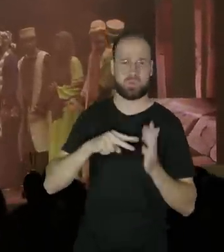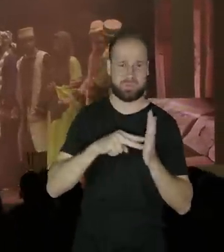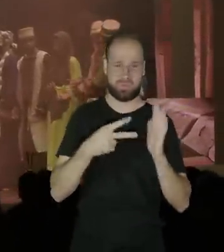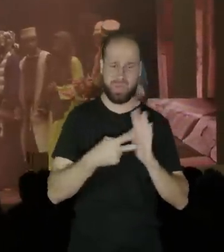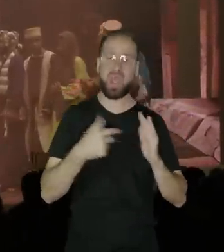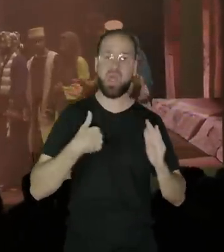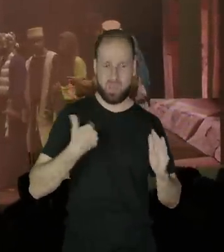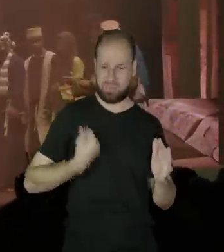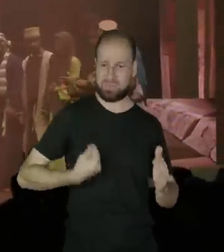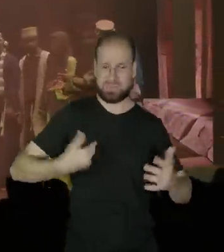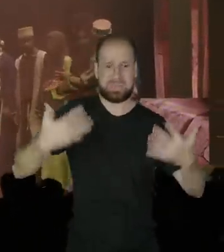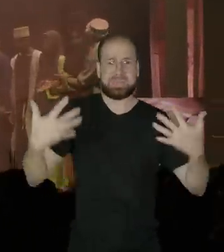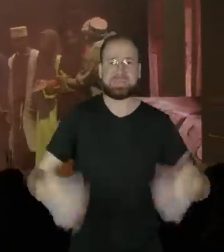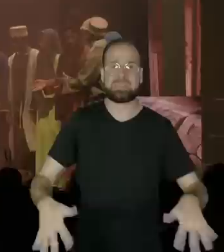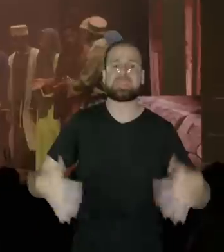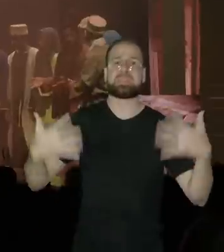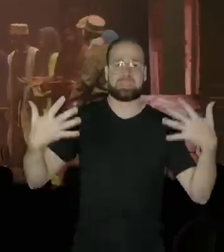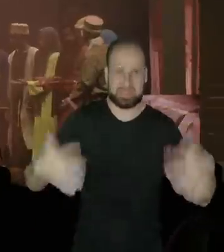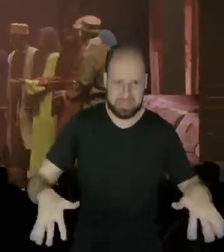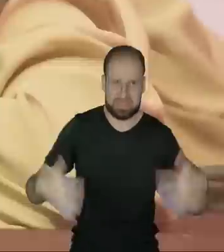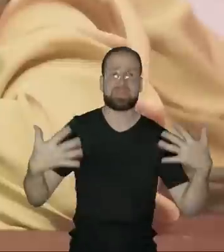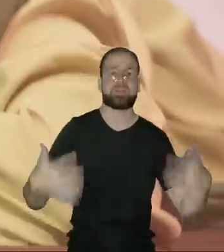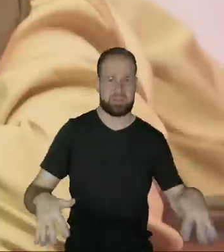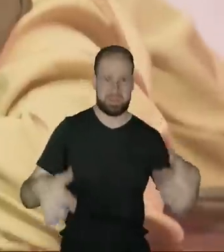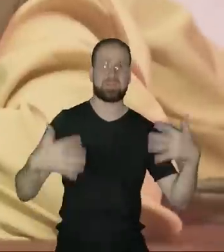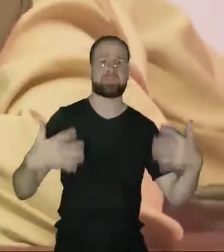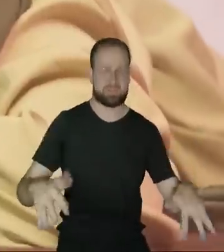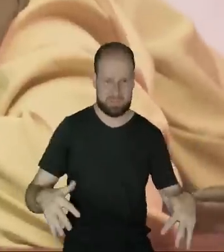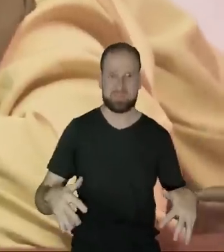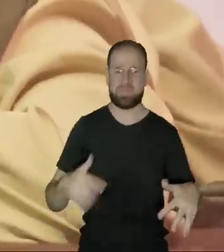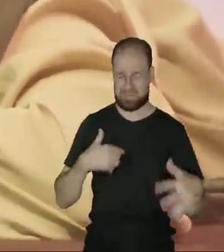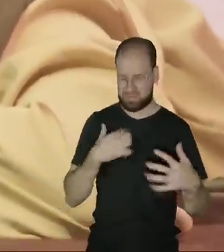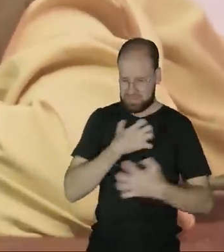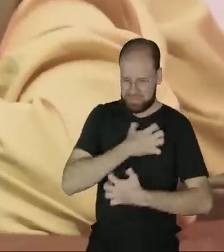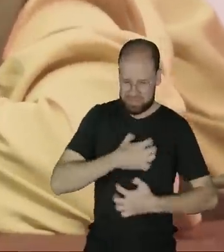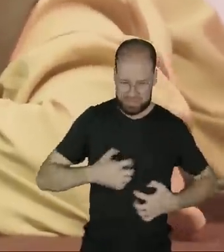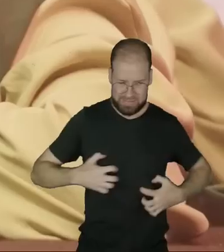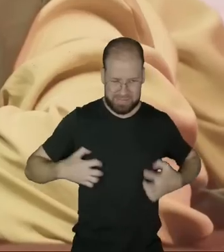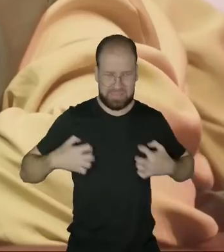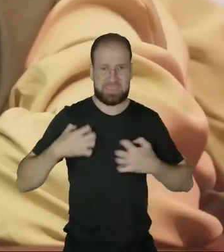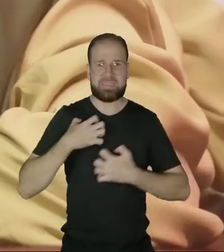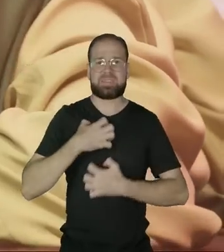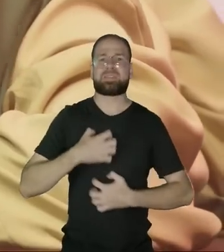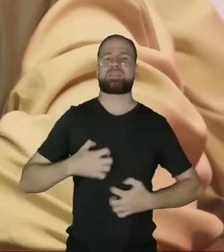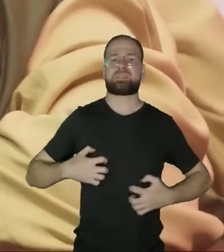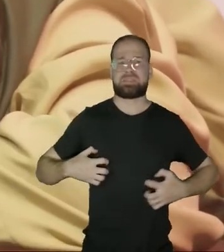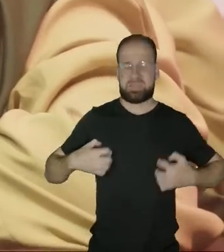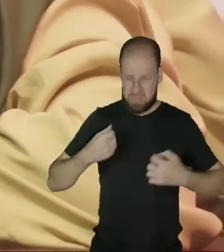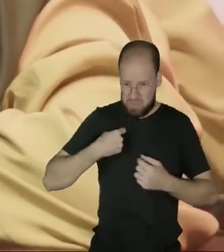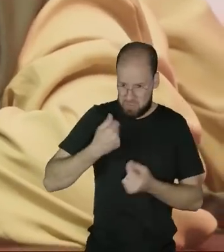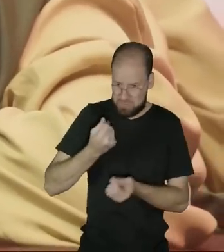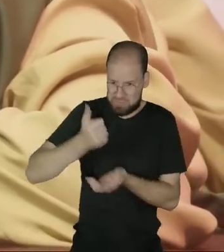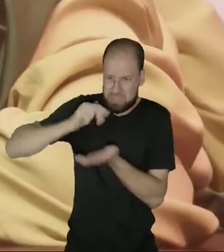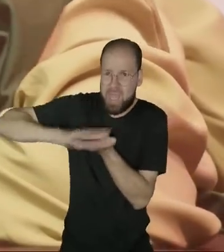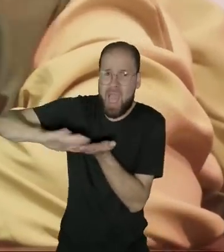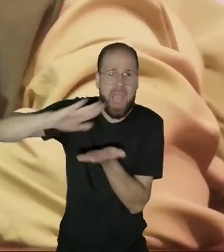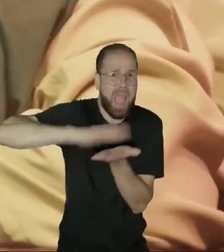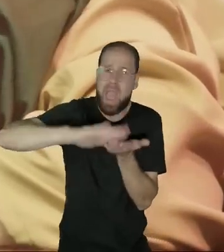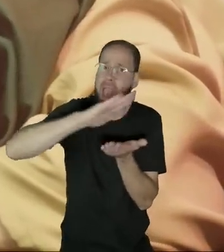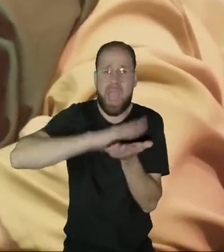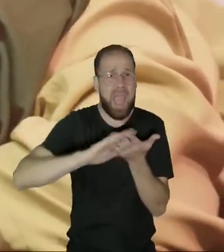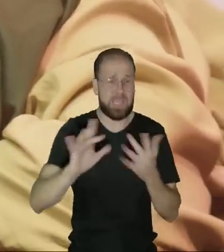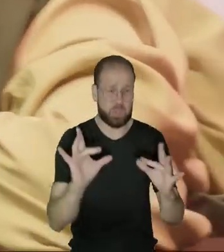desesperada, em grande tormento. Gastei tudo que tinha.